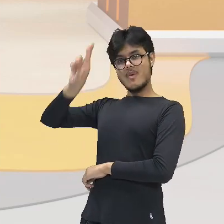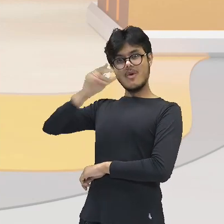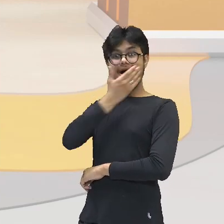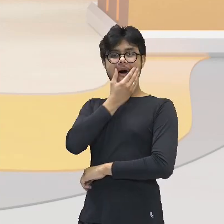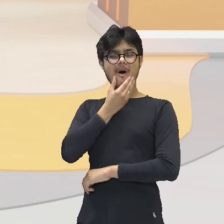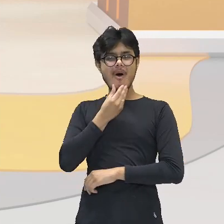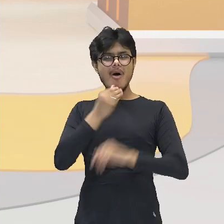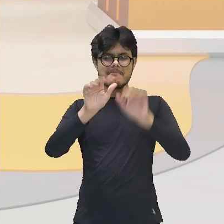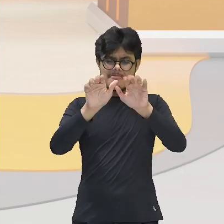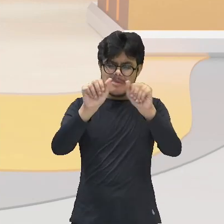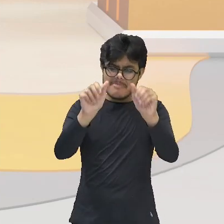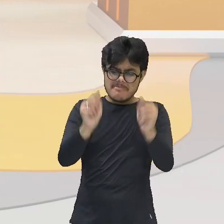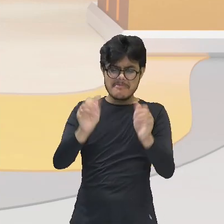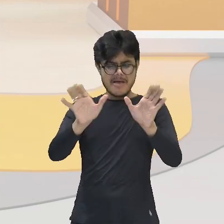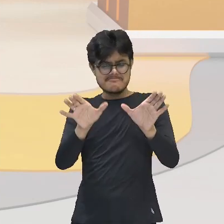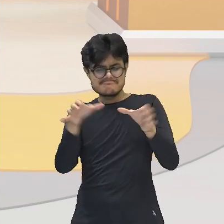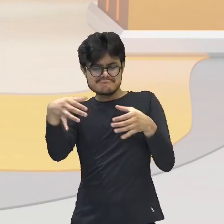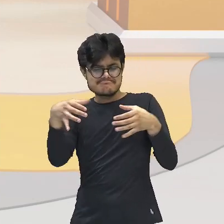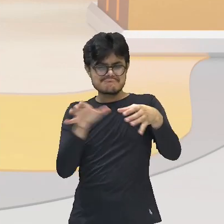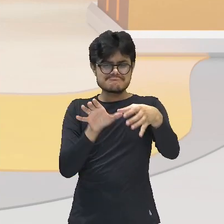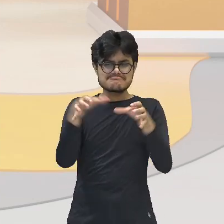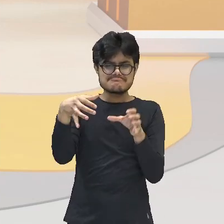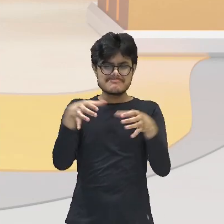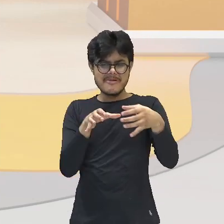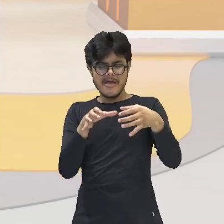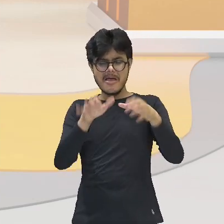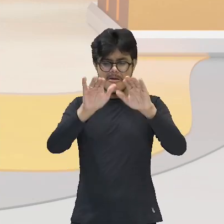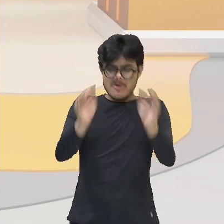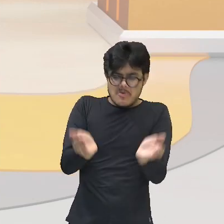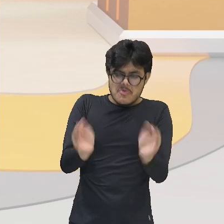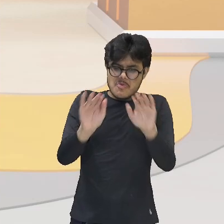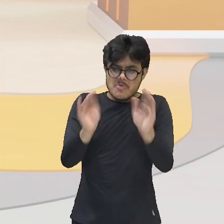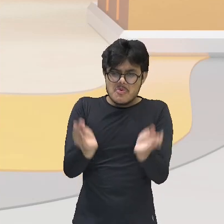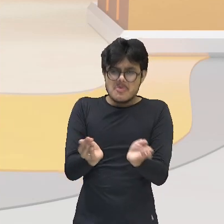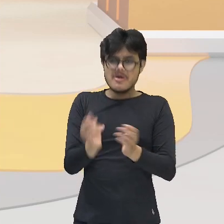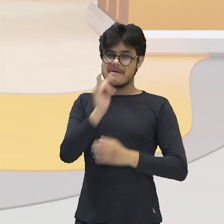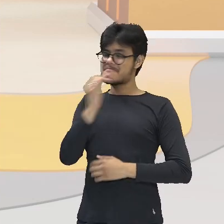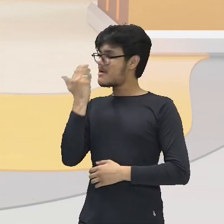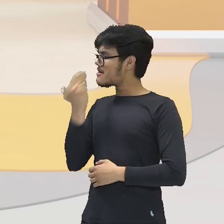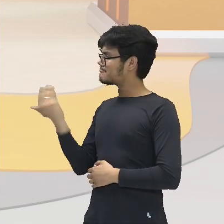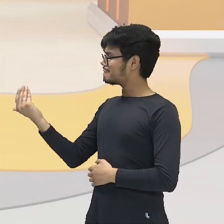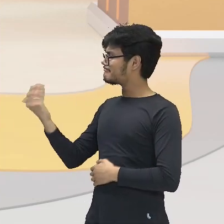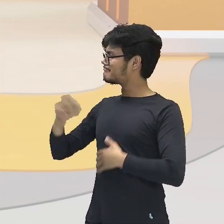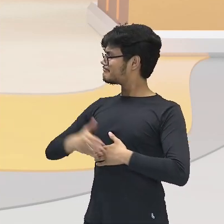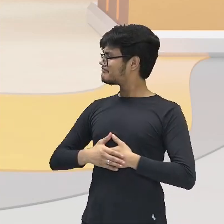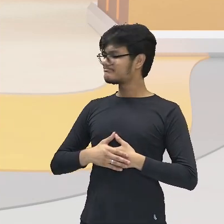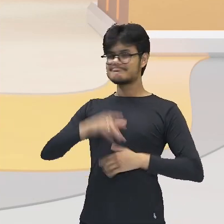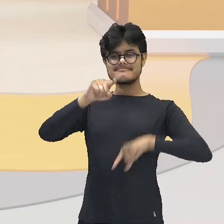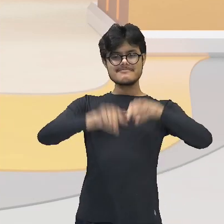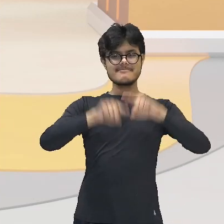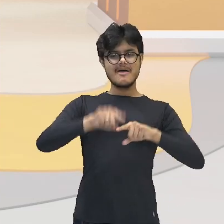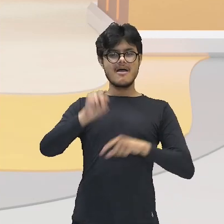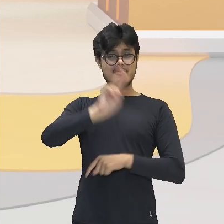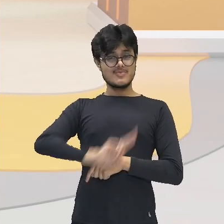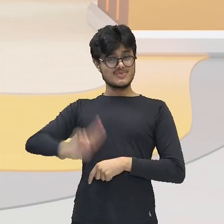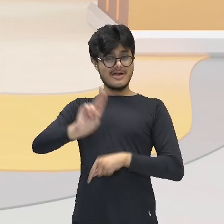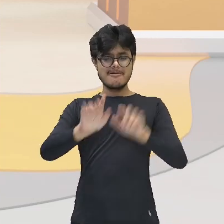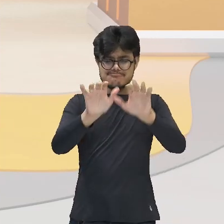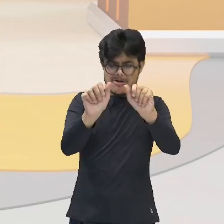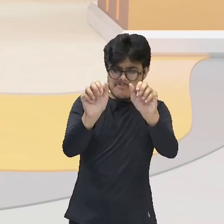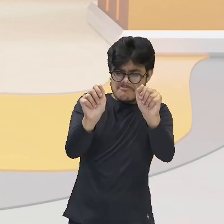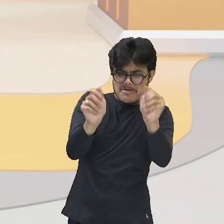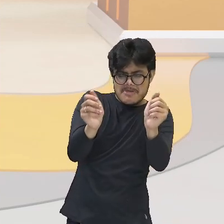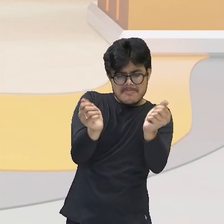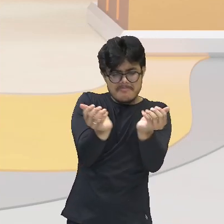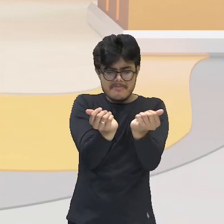ele desenvolve aqui um vaso de cerâmica, certo? Utilizando um trabalho manual, com